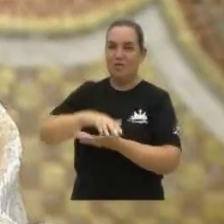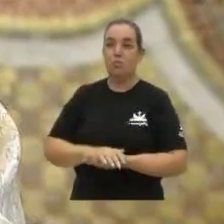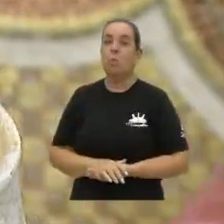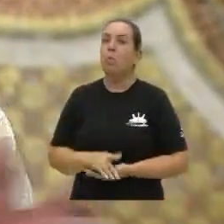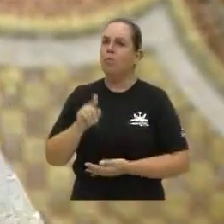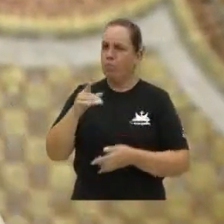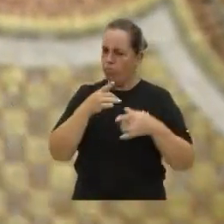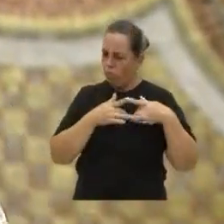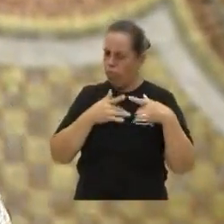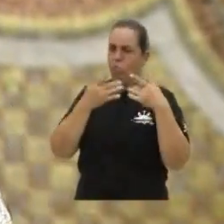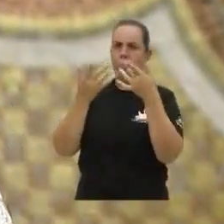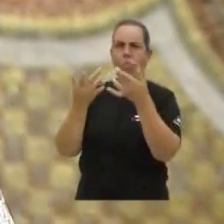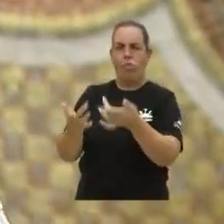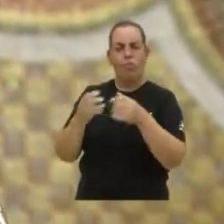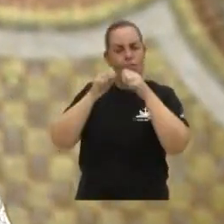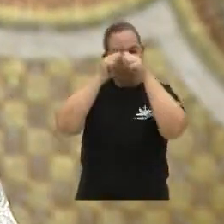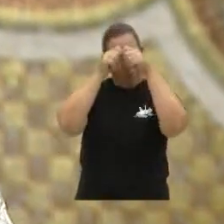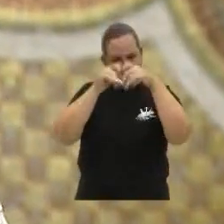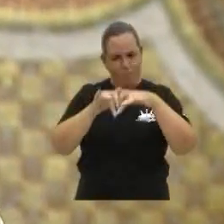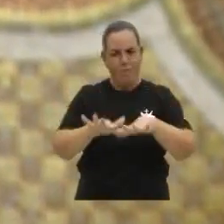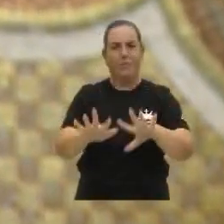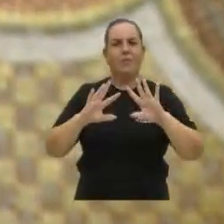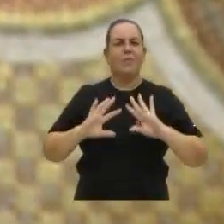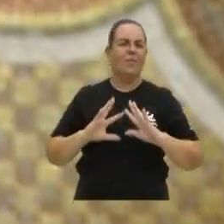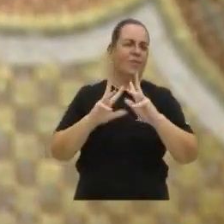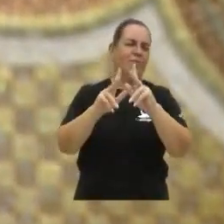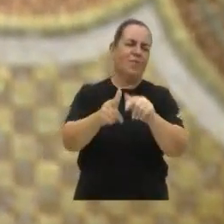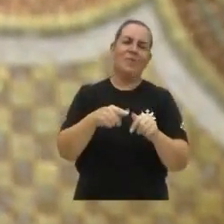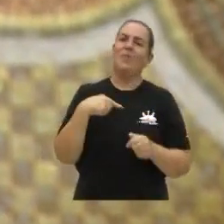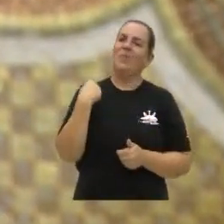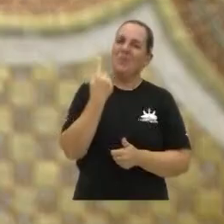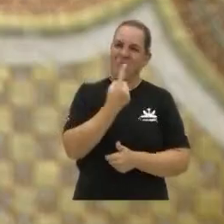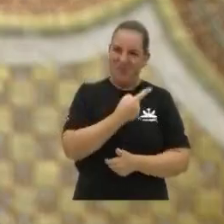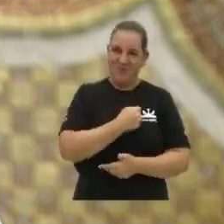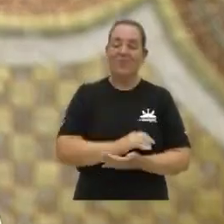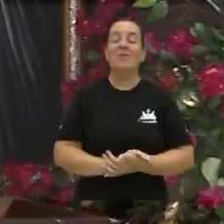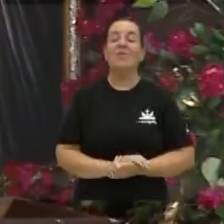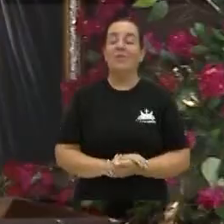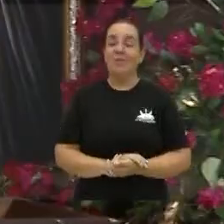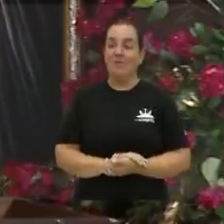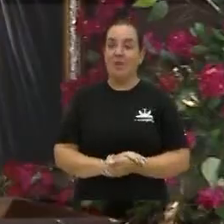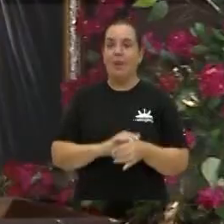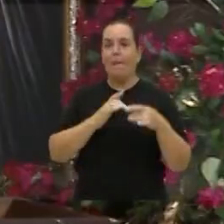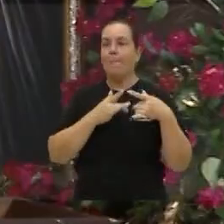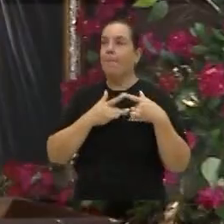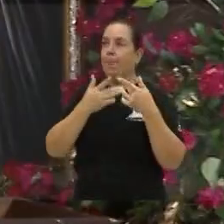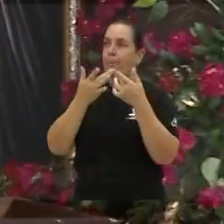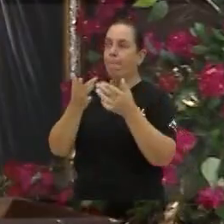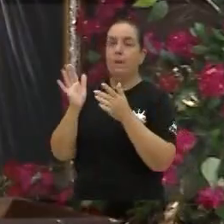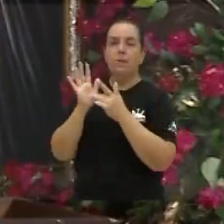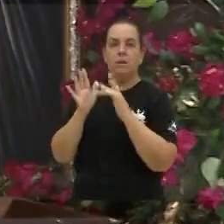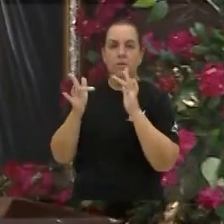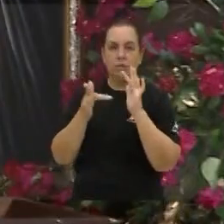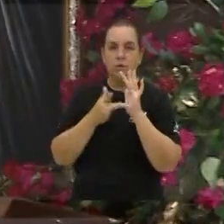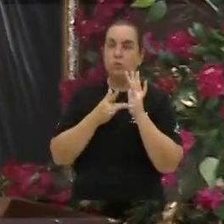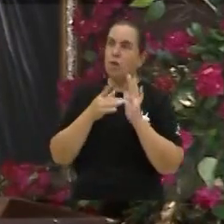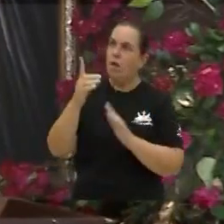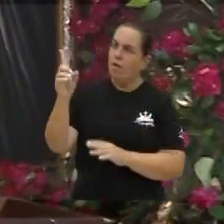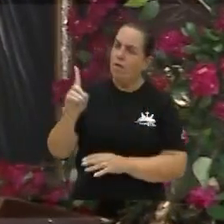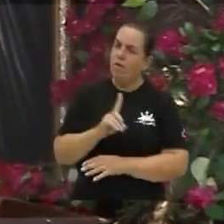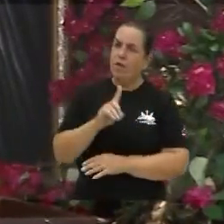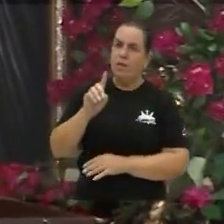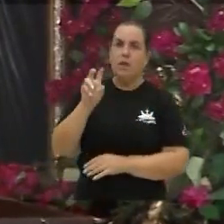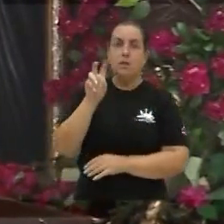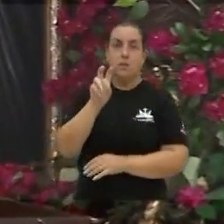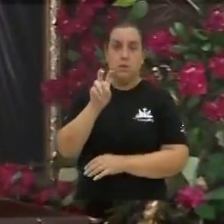sua misericórdia é derramada sobre todos nós. A misericórdia de Jesus nos vem pelas suas